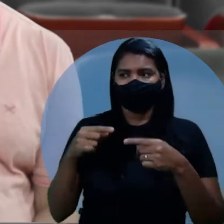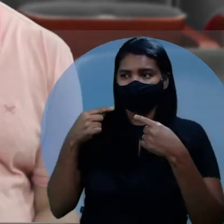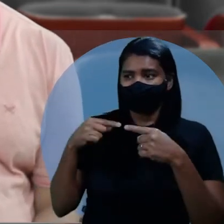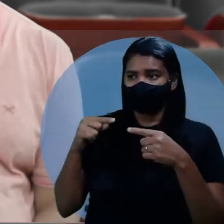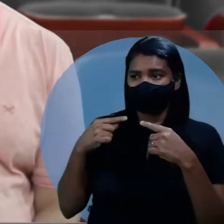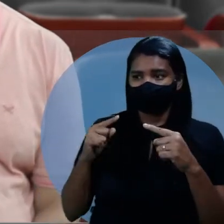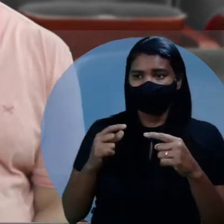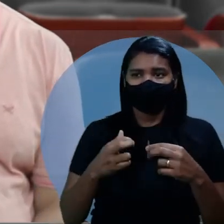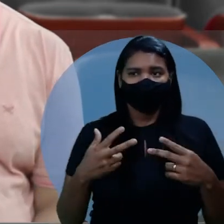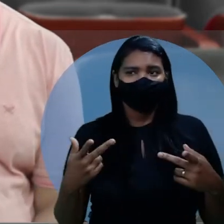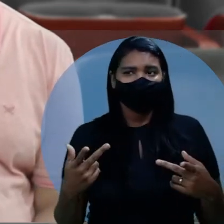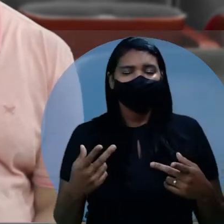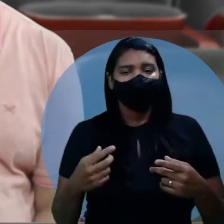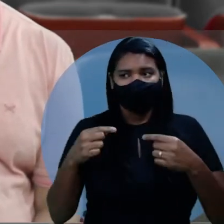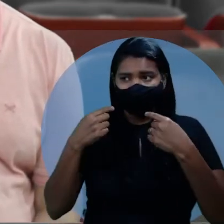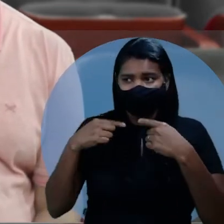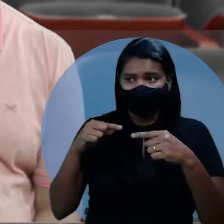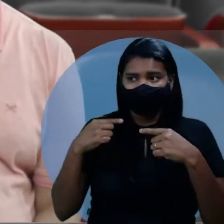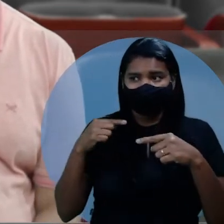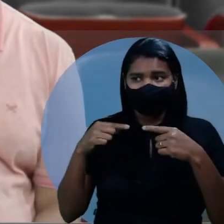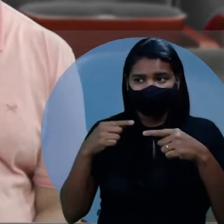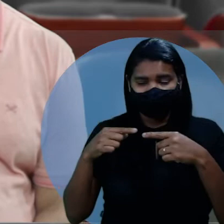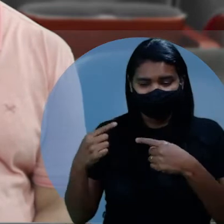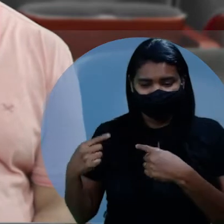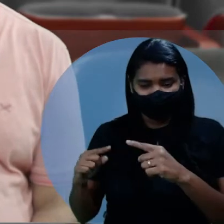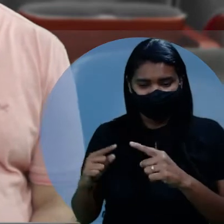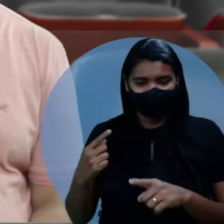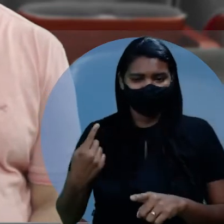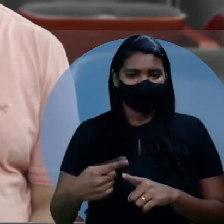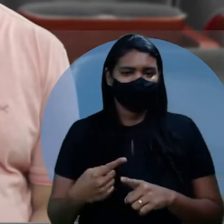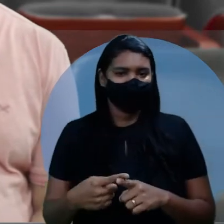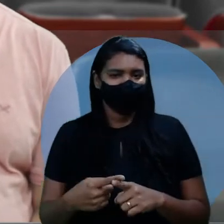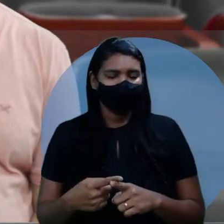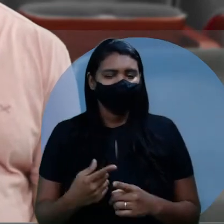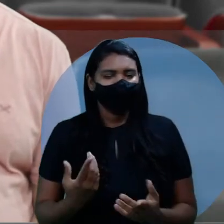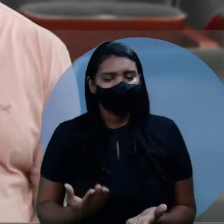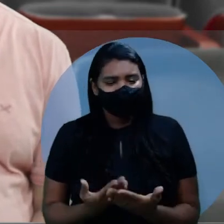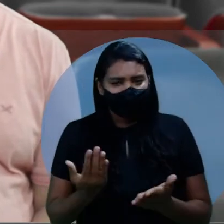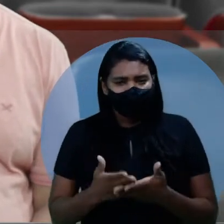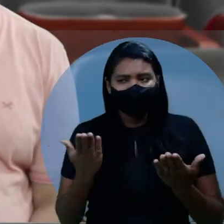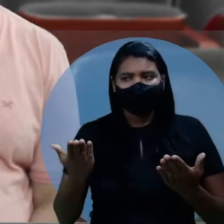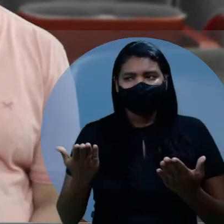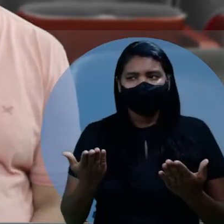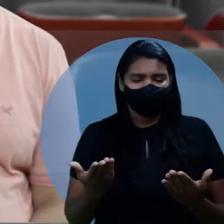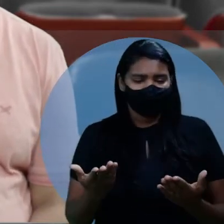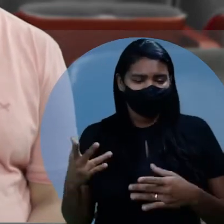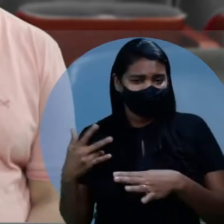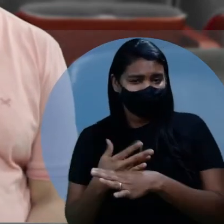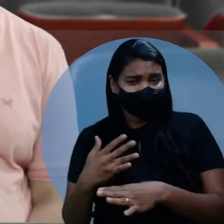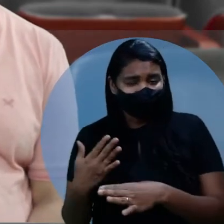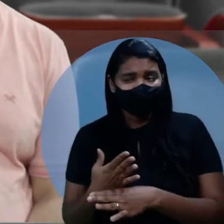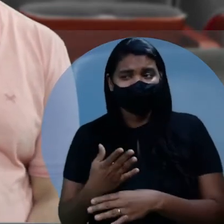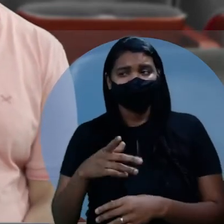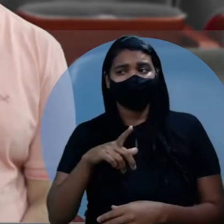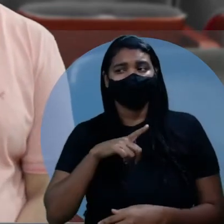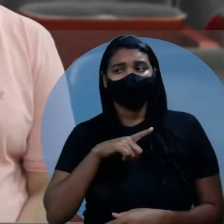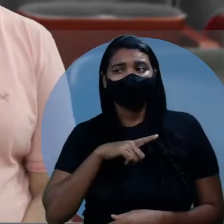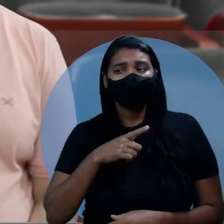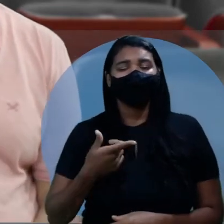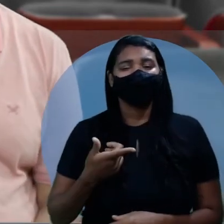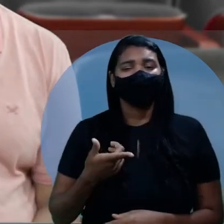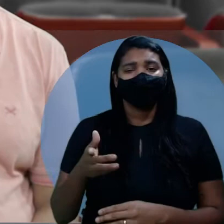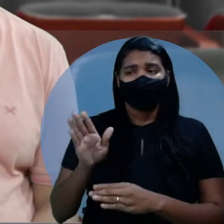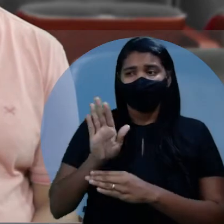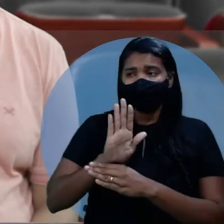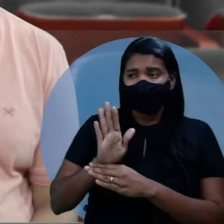N motivos. As críticas foram porque ele deu muita ênfase à questão da pobreza da cidade, à necessidade. Quer dizer, num